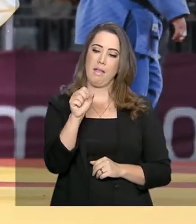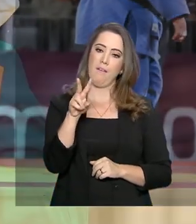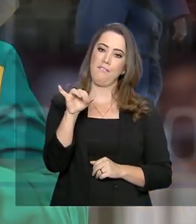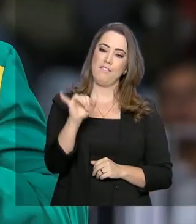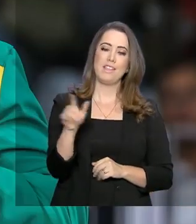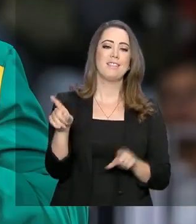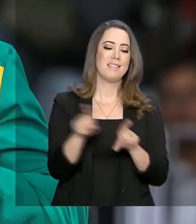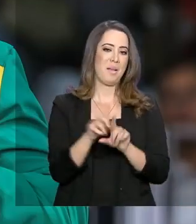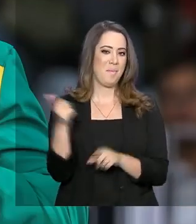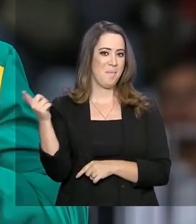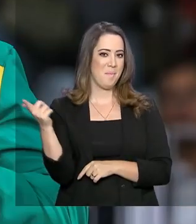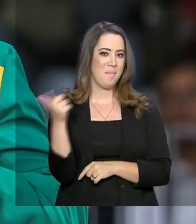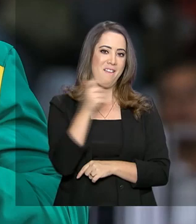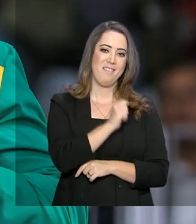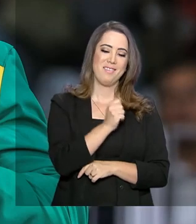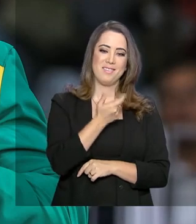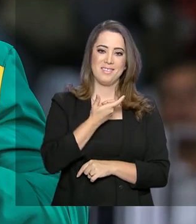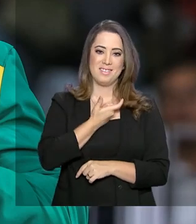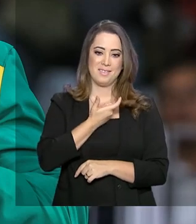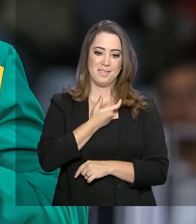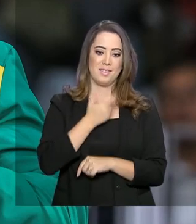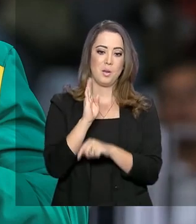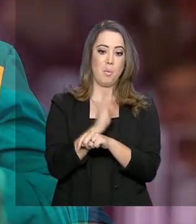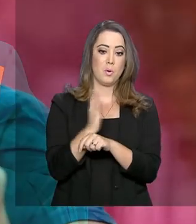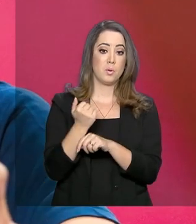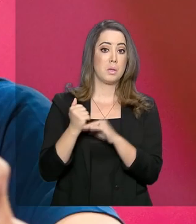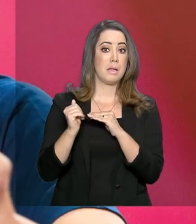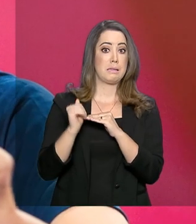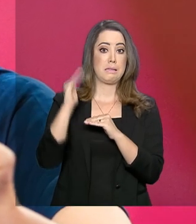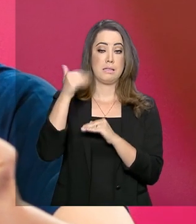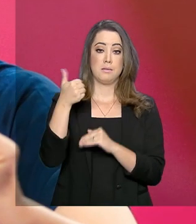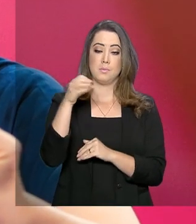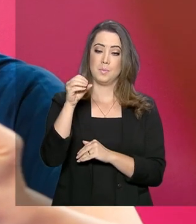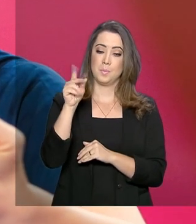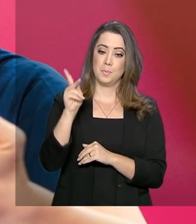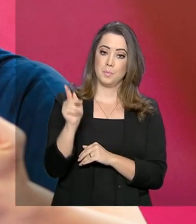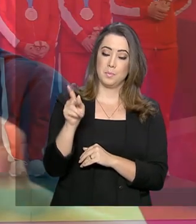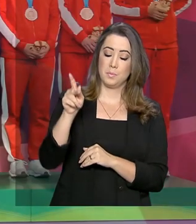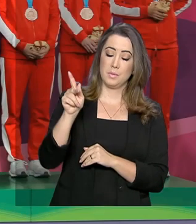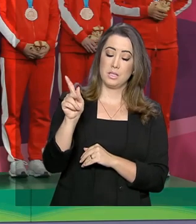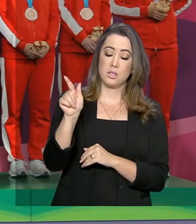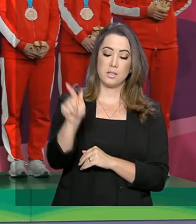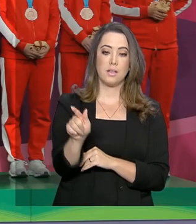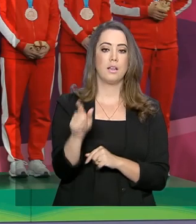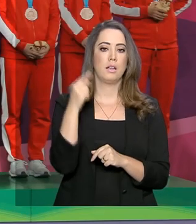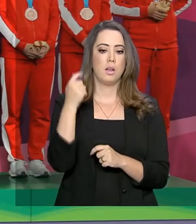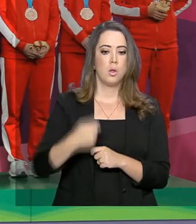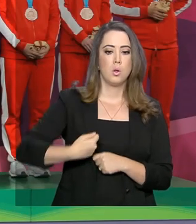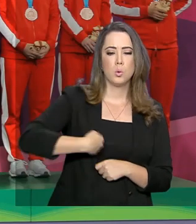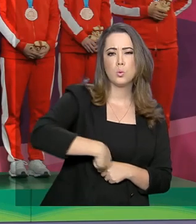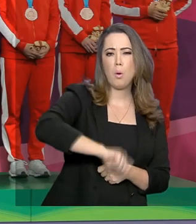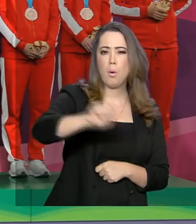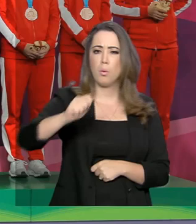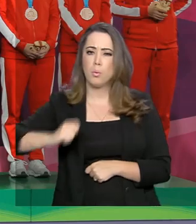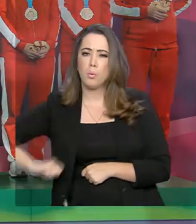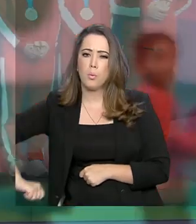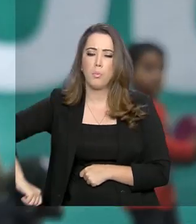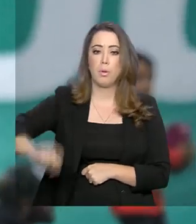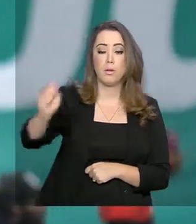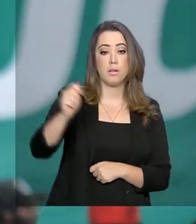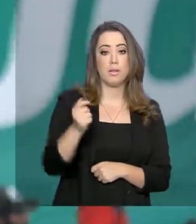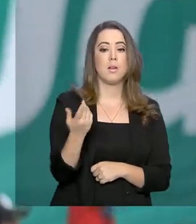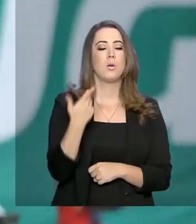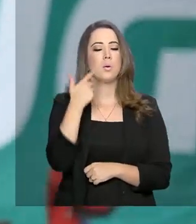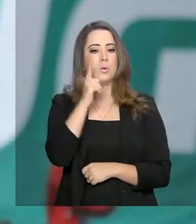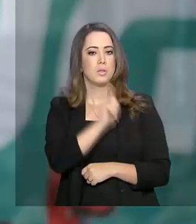ficou com o bronze na categoria mais de 100 quilos. No tênis de mesa, a equipe do Brasil ficou com a medalha de prata.